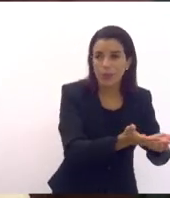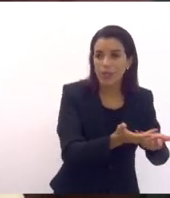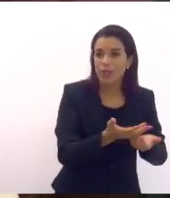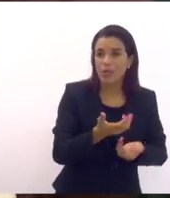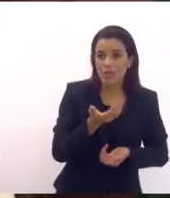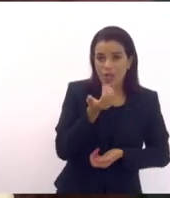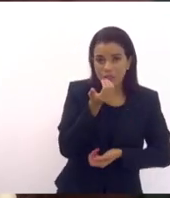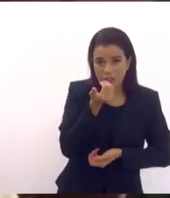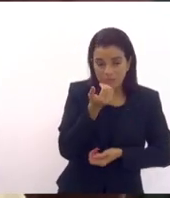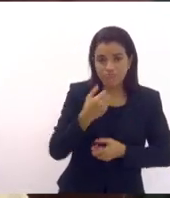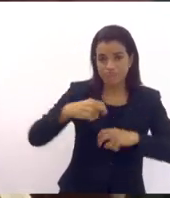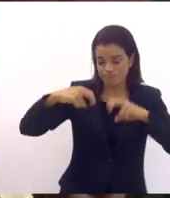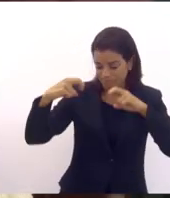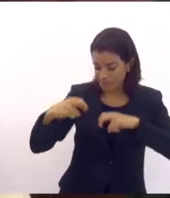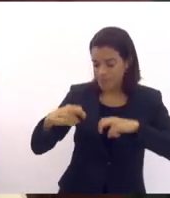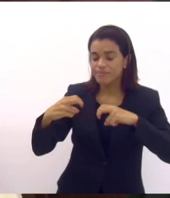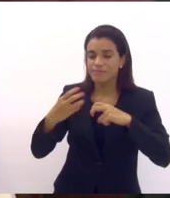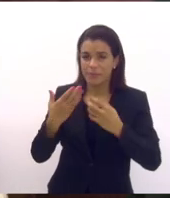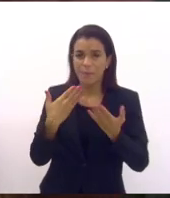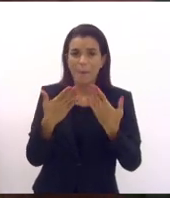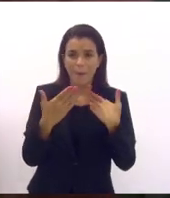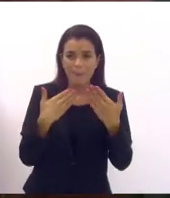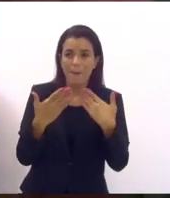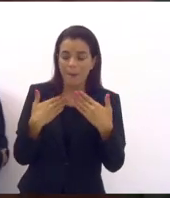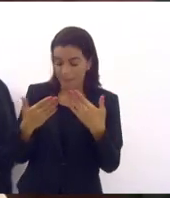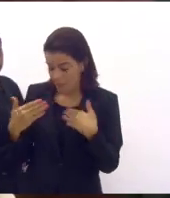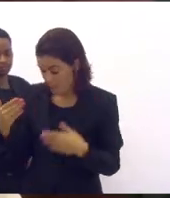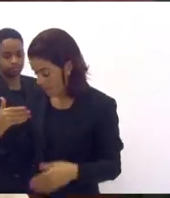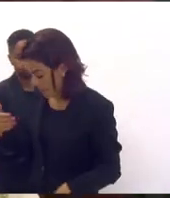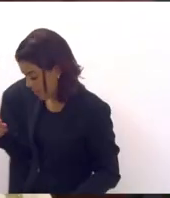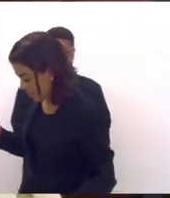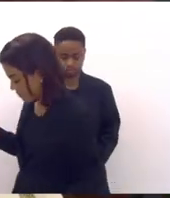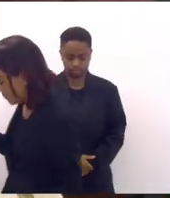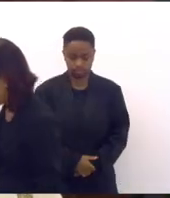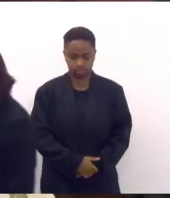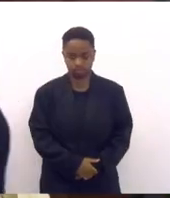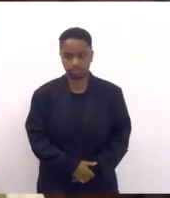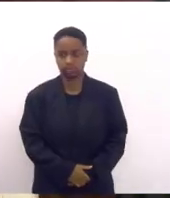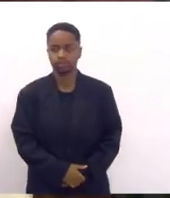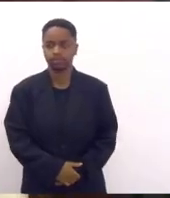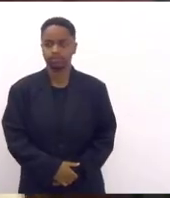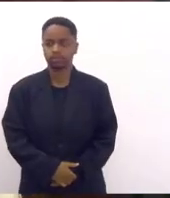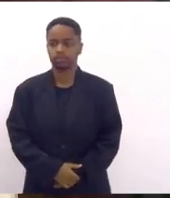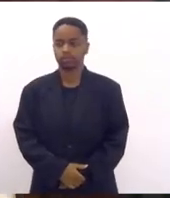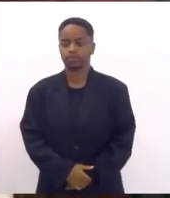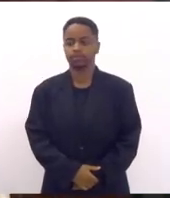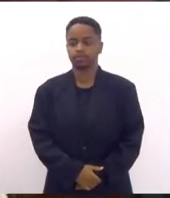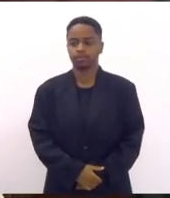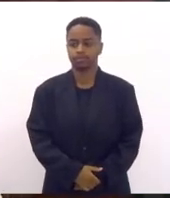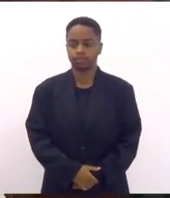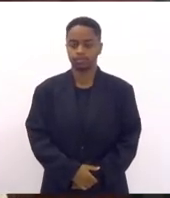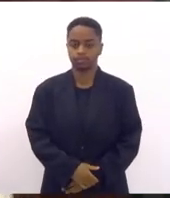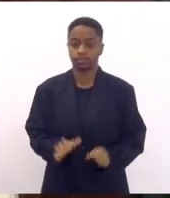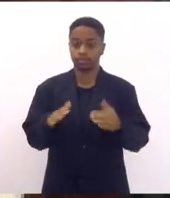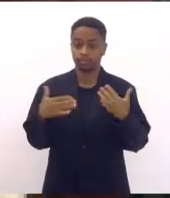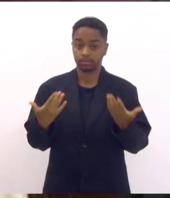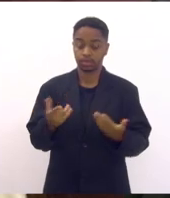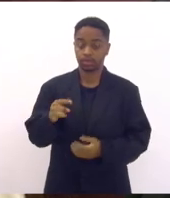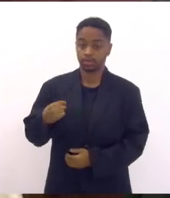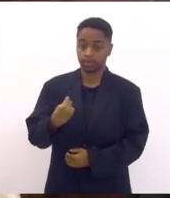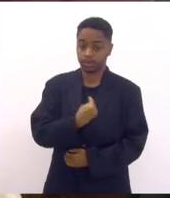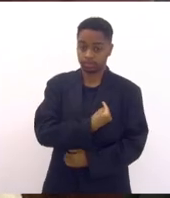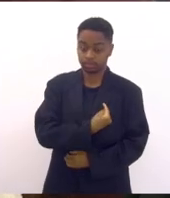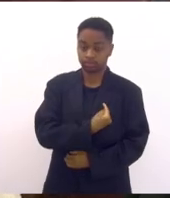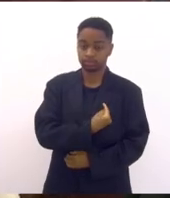alimentos nós sentamos com as pessoas nós conversamos com as pessoas então para nós nós